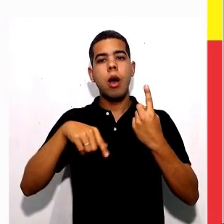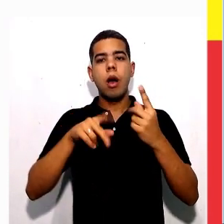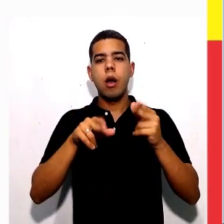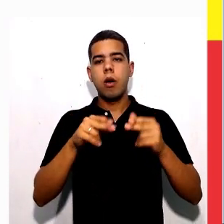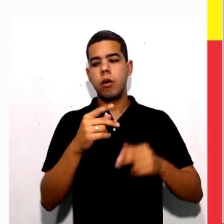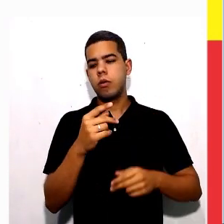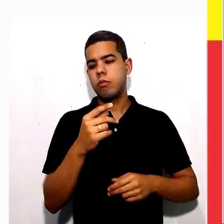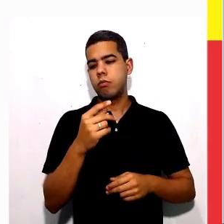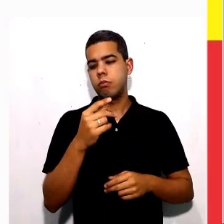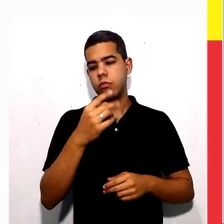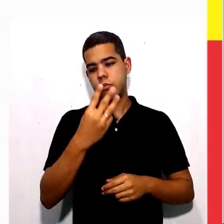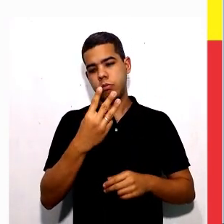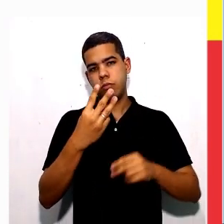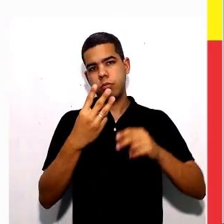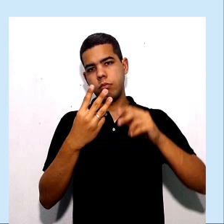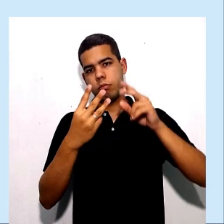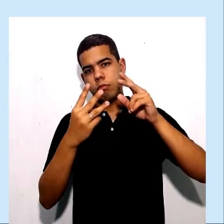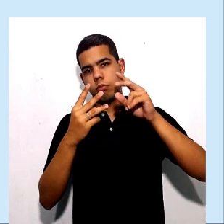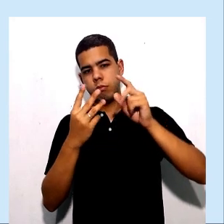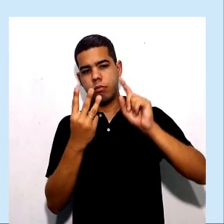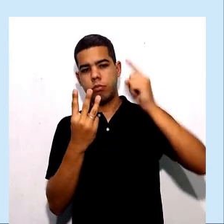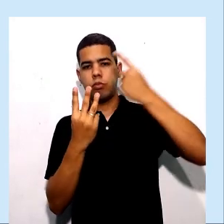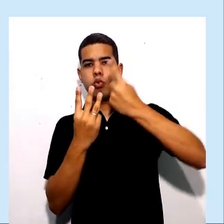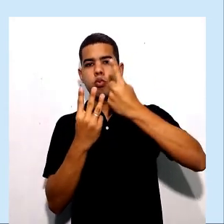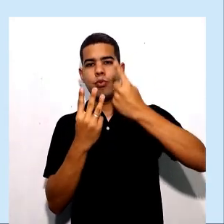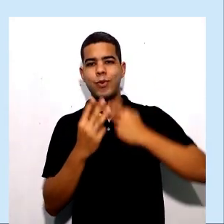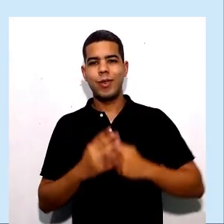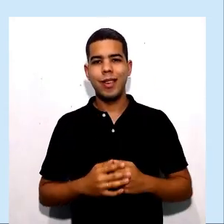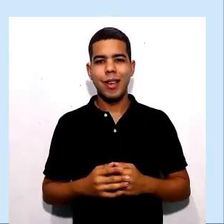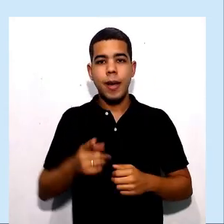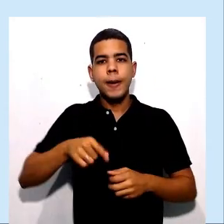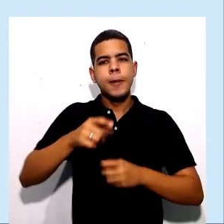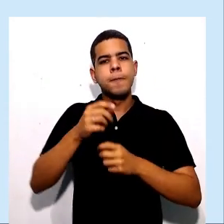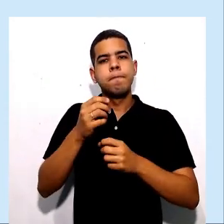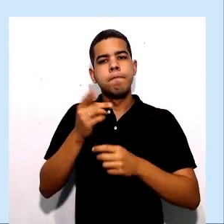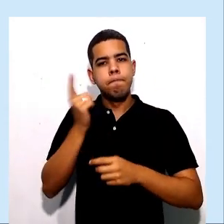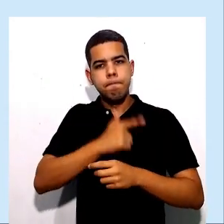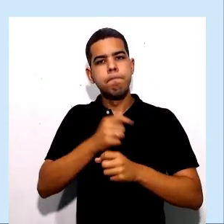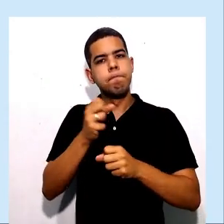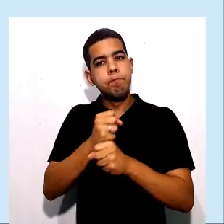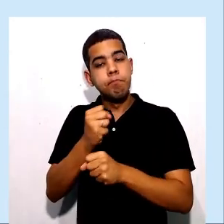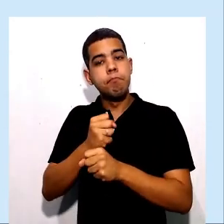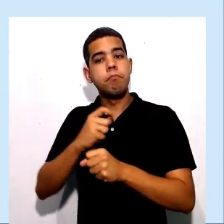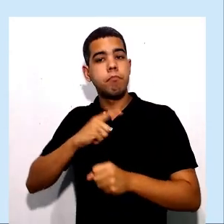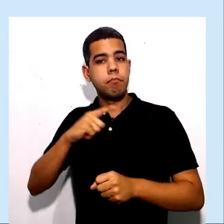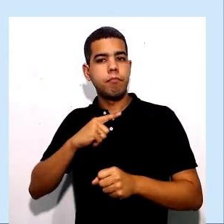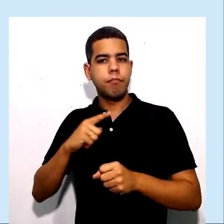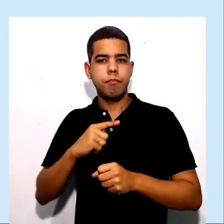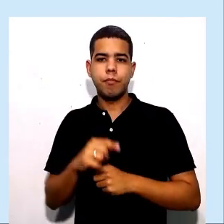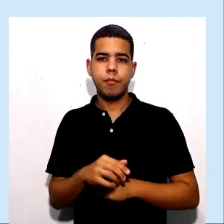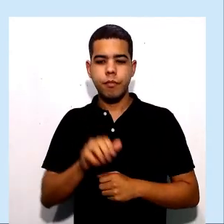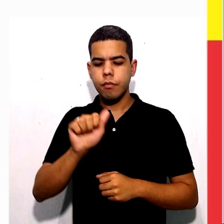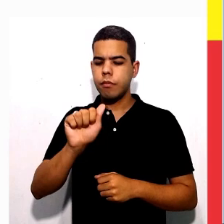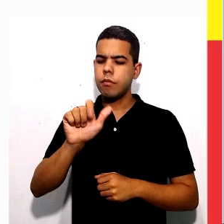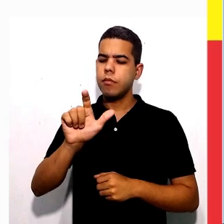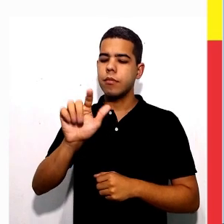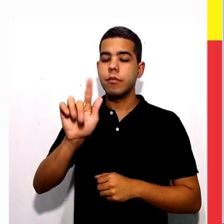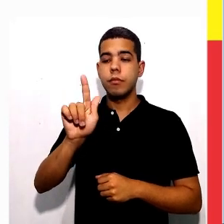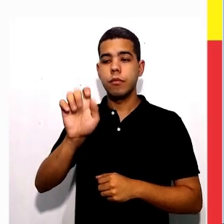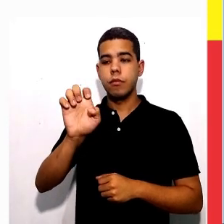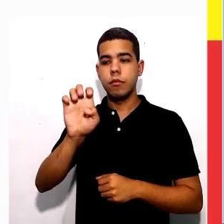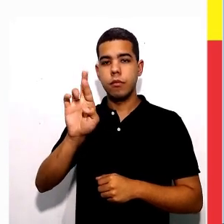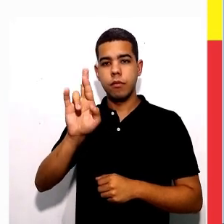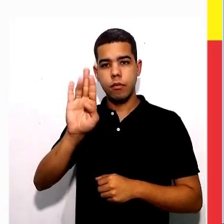elevado a 1. Então a gente consegue construir a representação algébrica dessa sequência. Então,